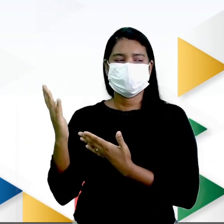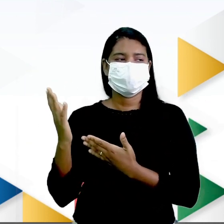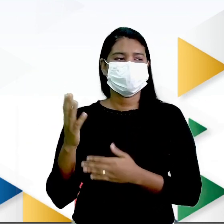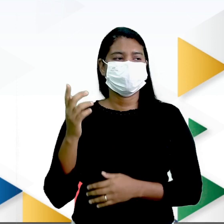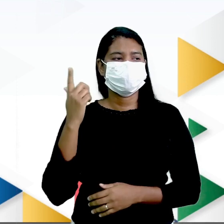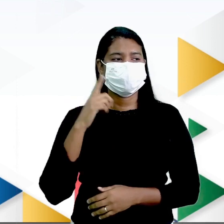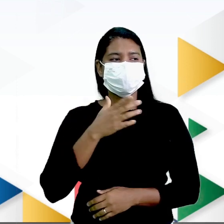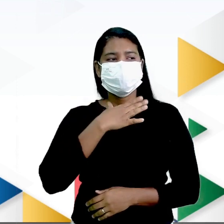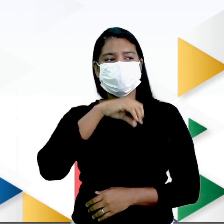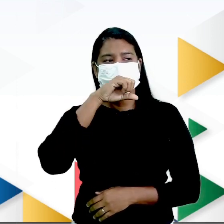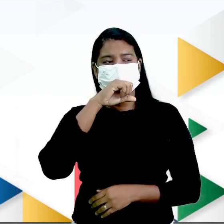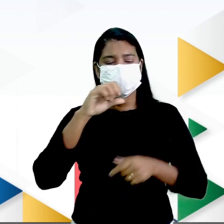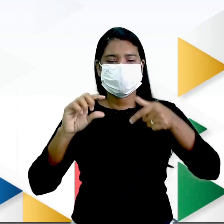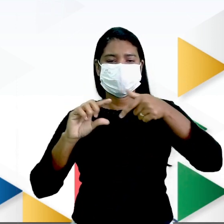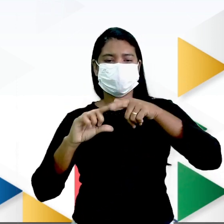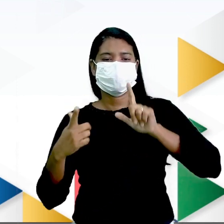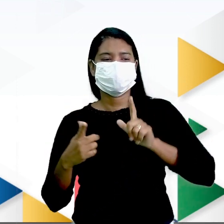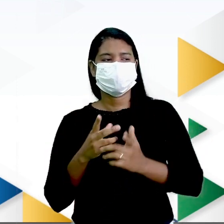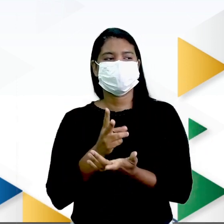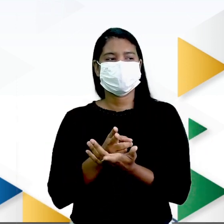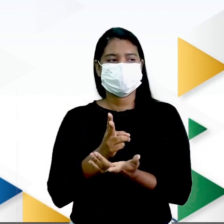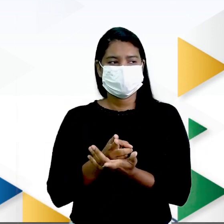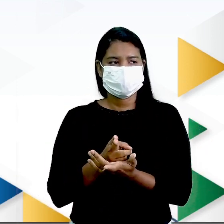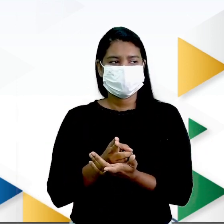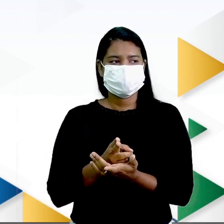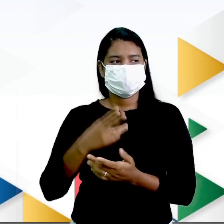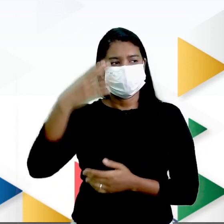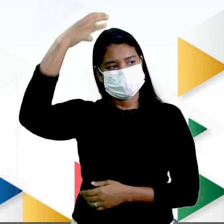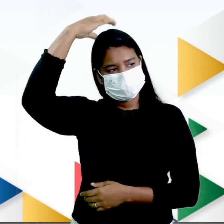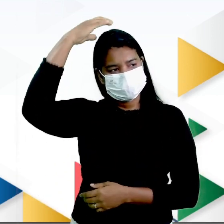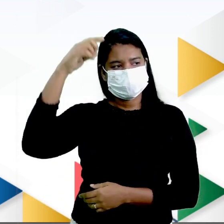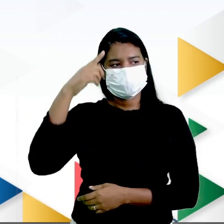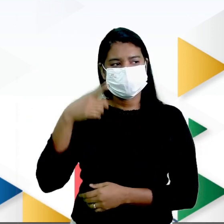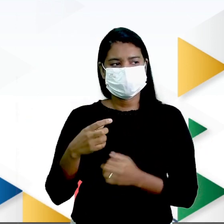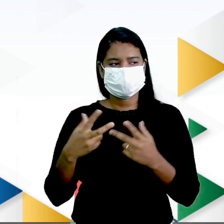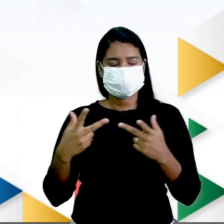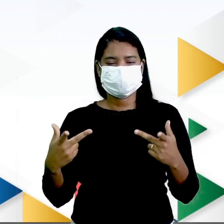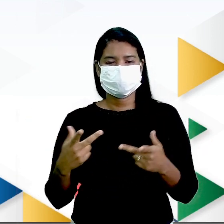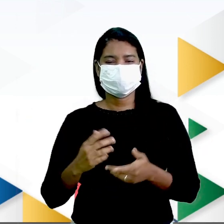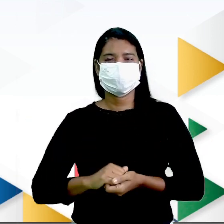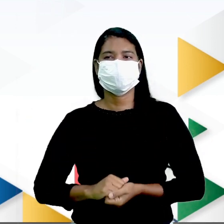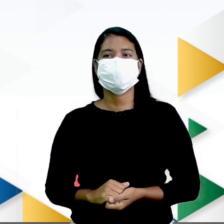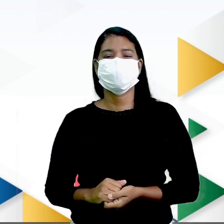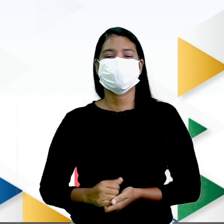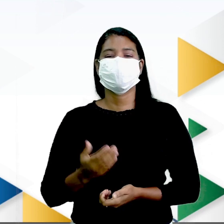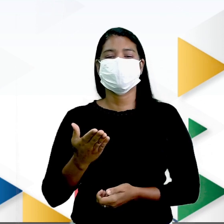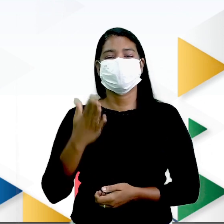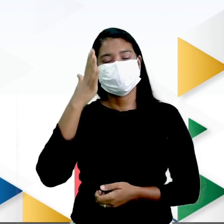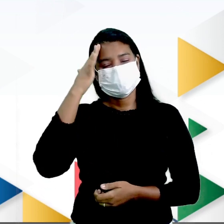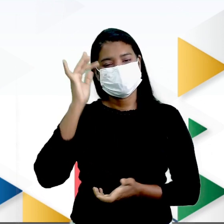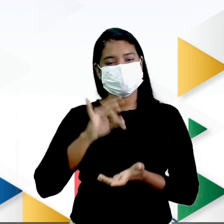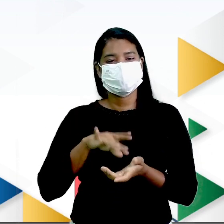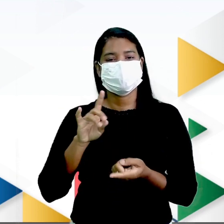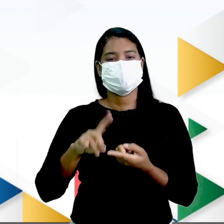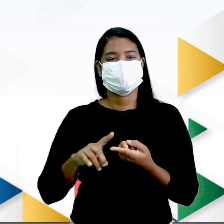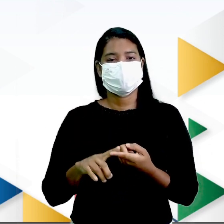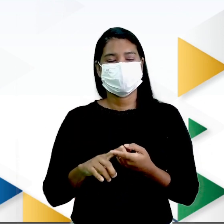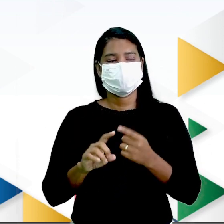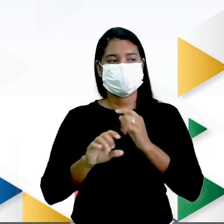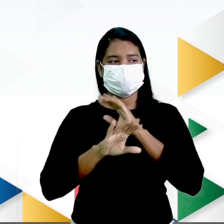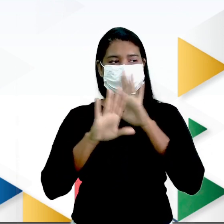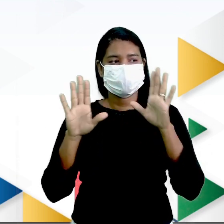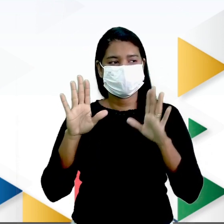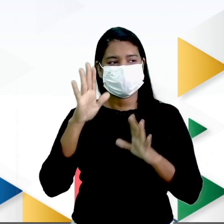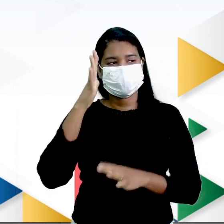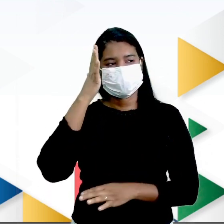o pai da geometria. Sempre tem isso, né? O pai, o rei, o dono, essas coisas. Então, você já sabe, e aí vai entender por que